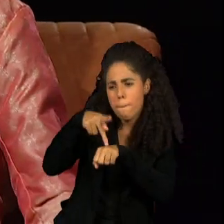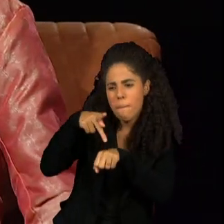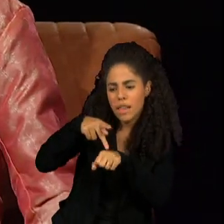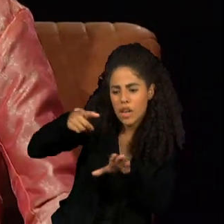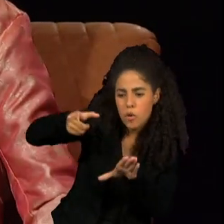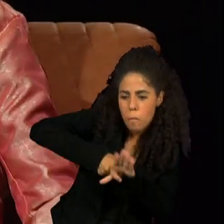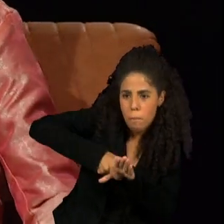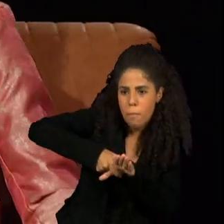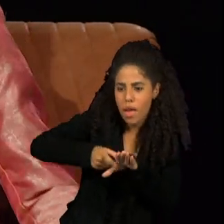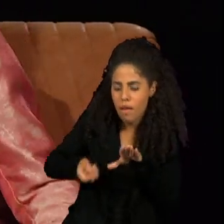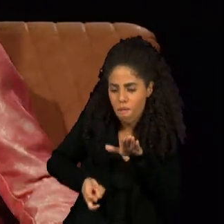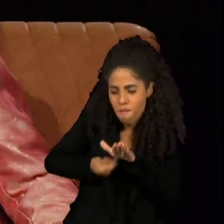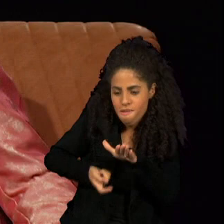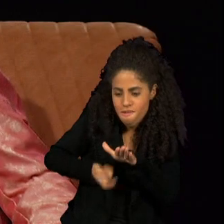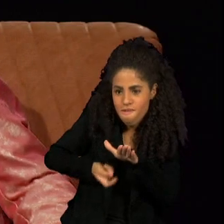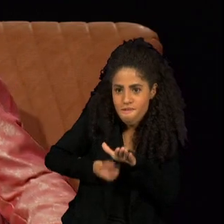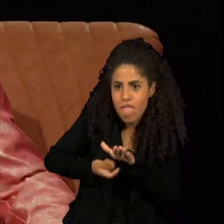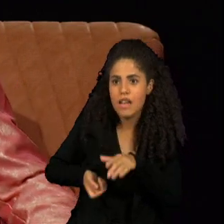do sapato.